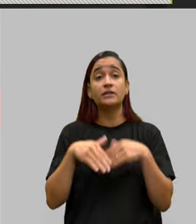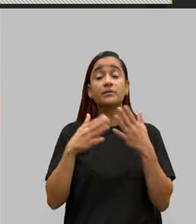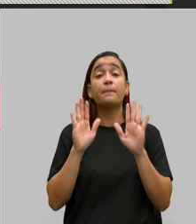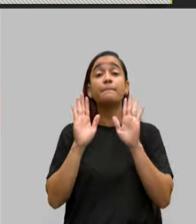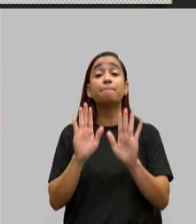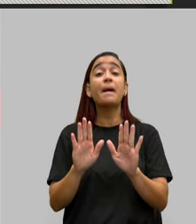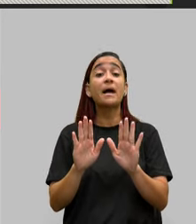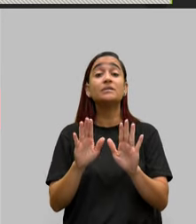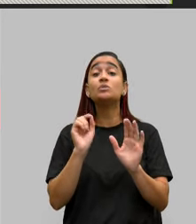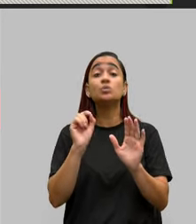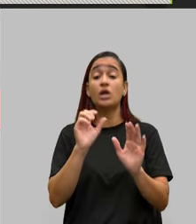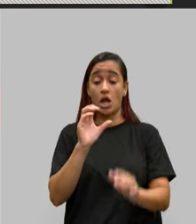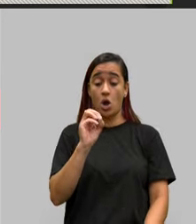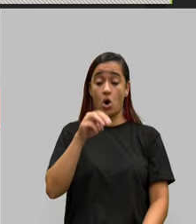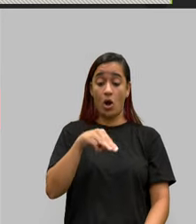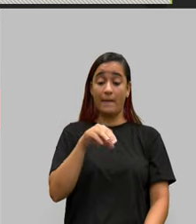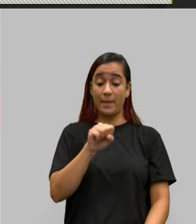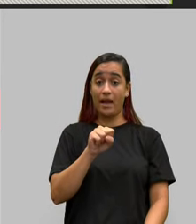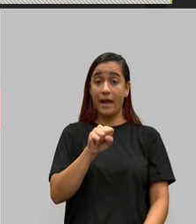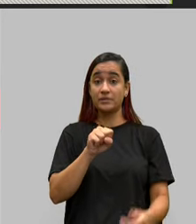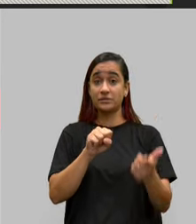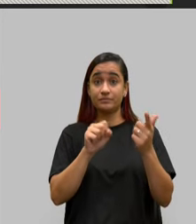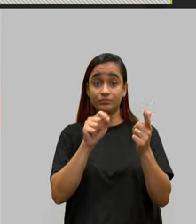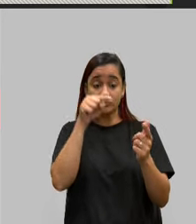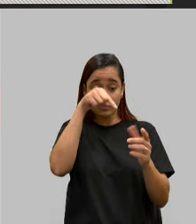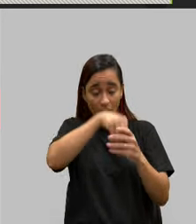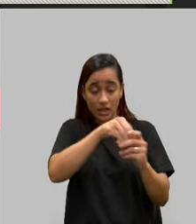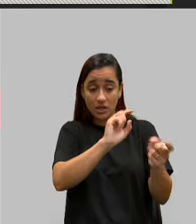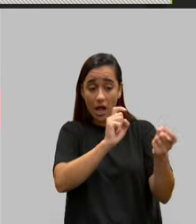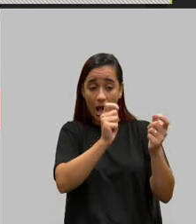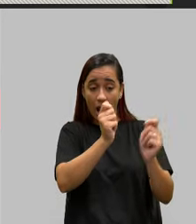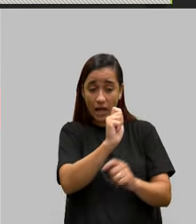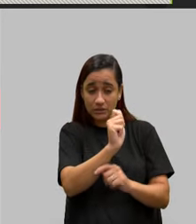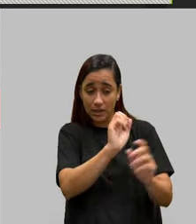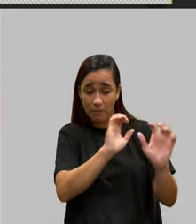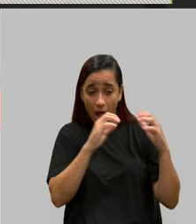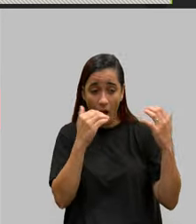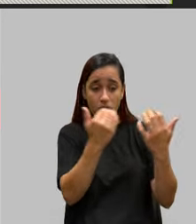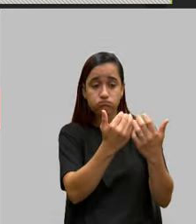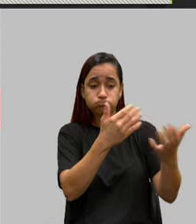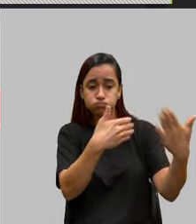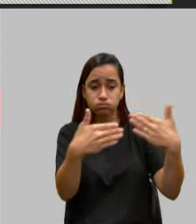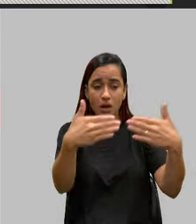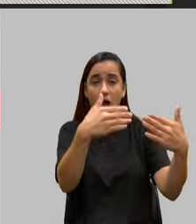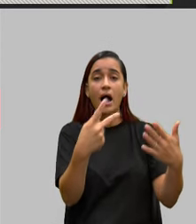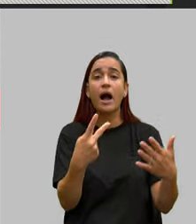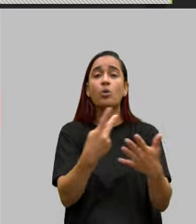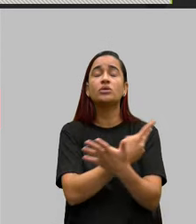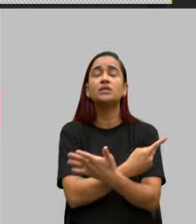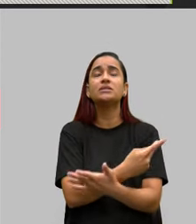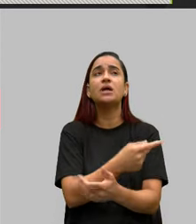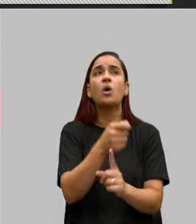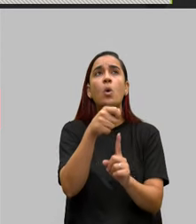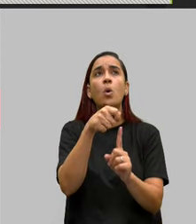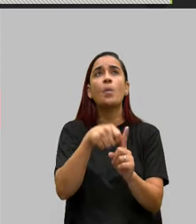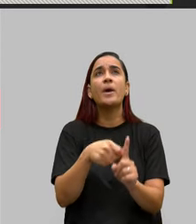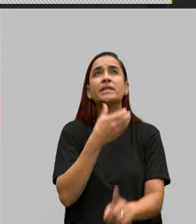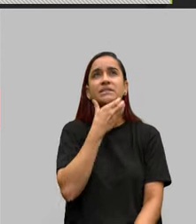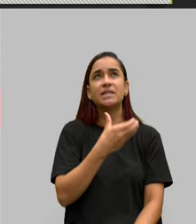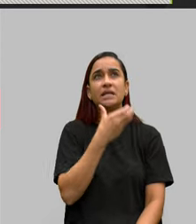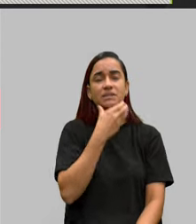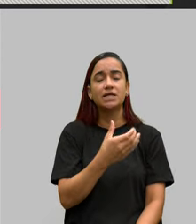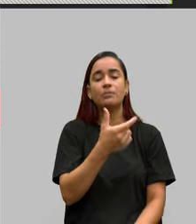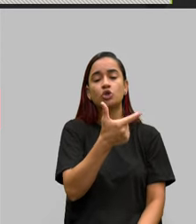Organização Mundial de Saúde através dessa Assembleia que aconteceu em outubro dezembro 4 de dezembro de